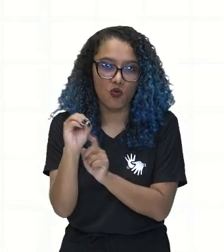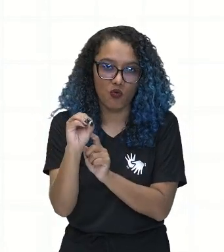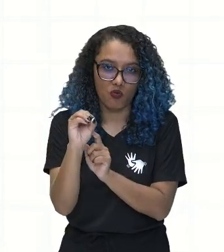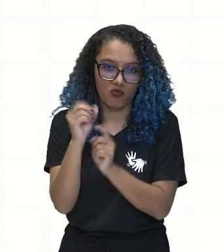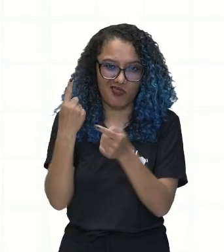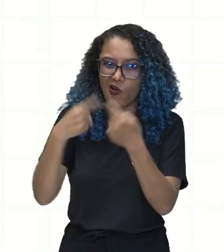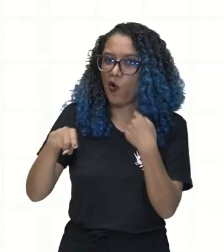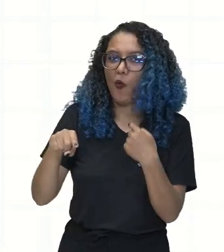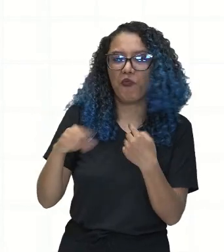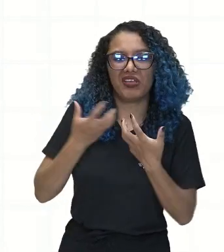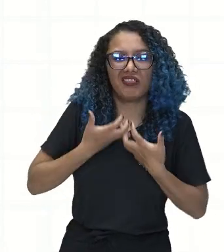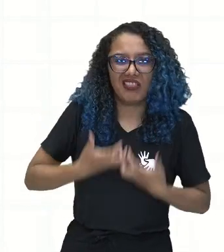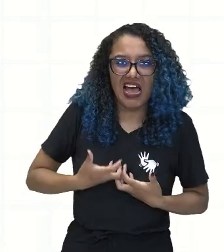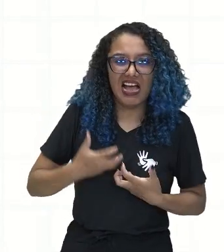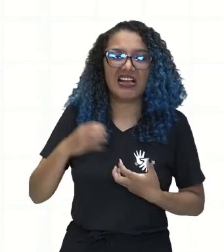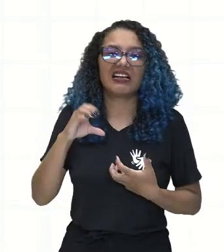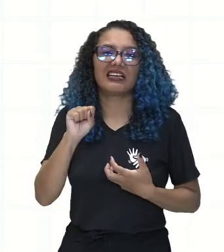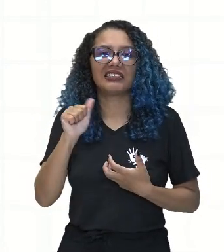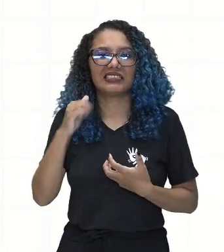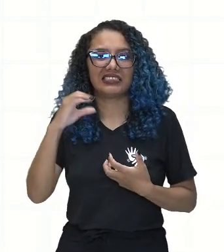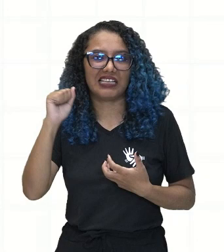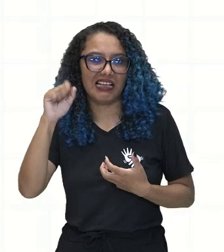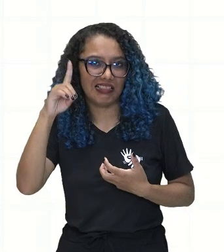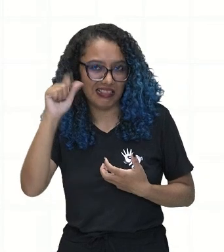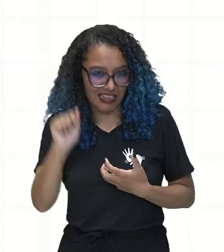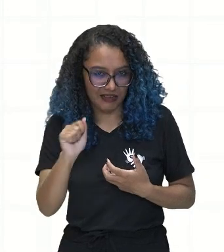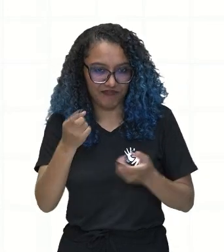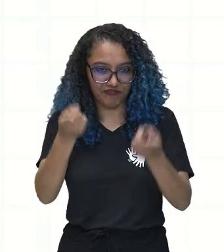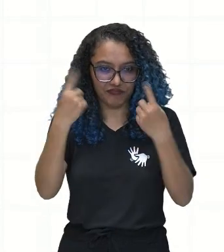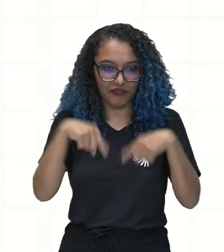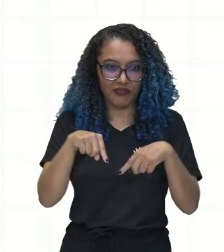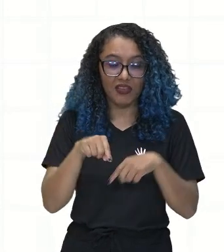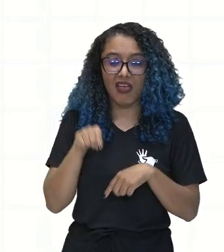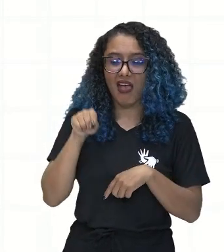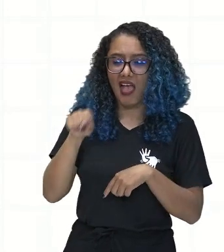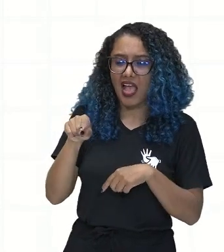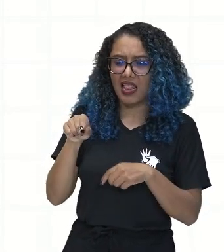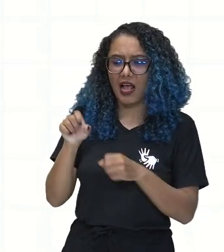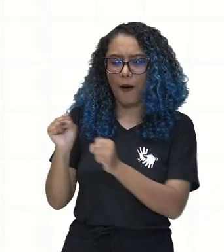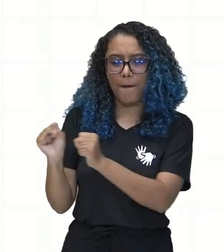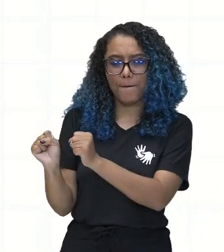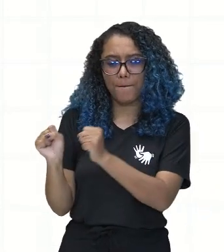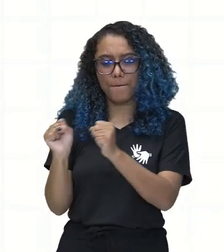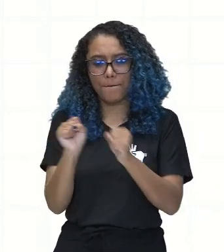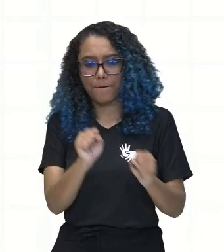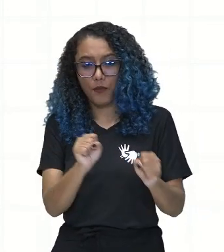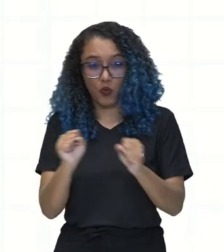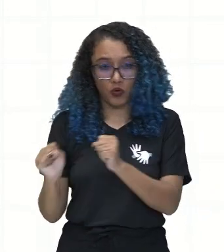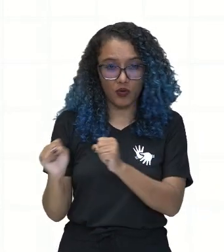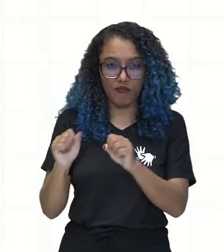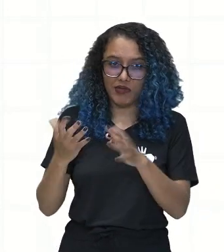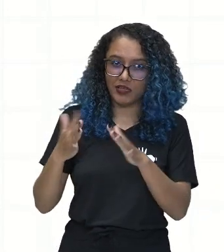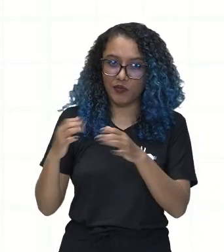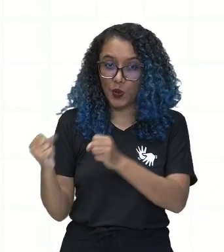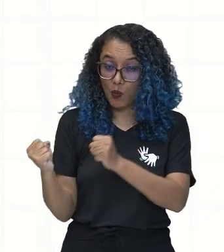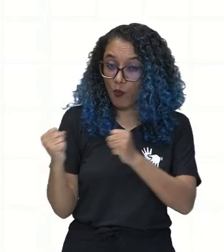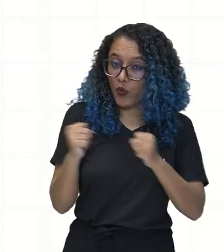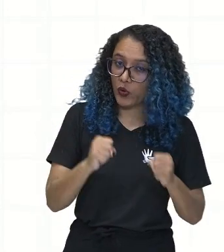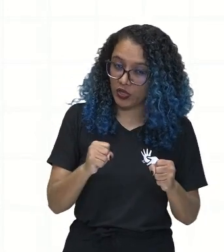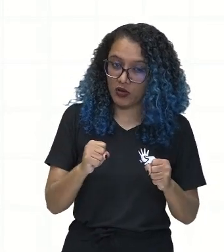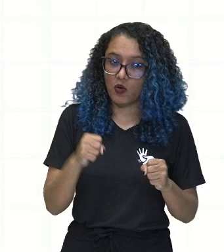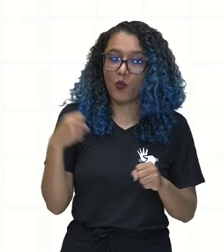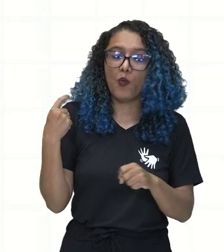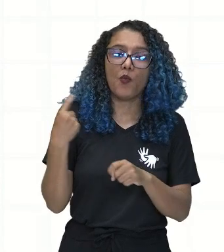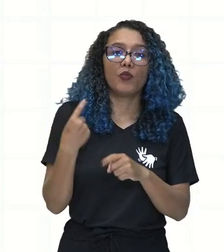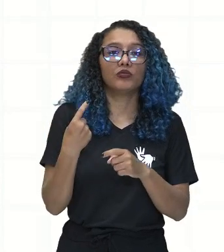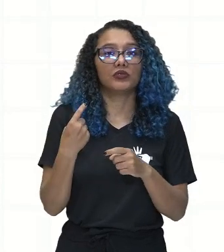aqui, ó. Ela é meio poderosa. Meia poderosa? Não, ela é meio. Está relacionada ao verbo, é a intensidade, como ela